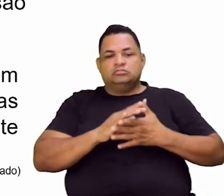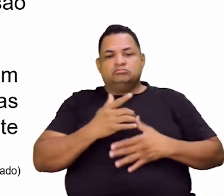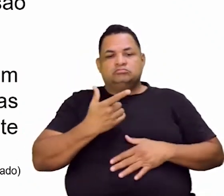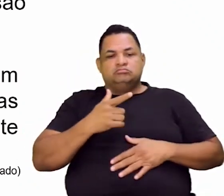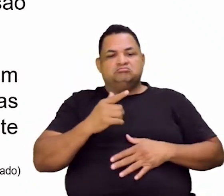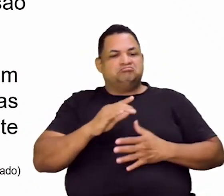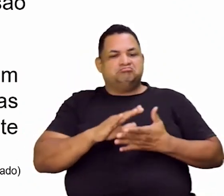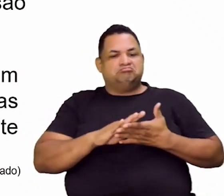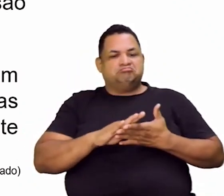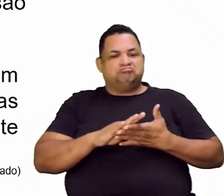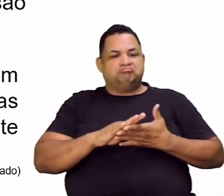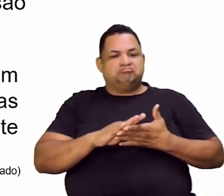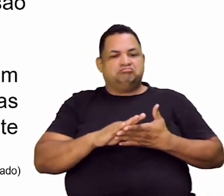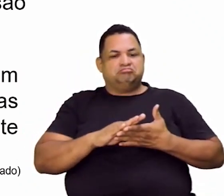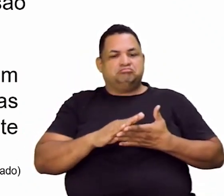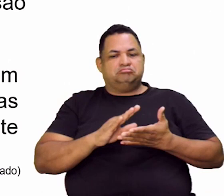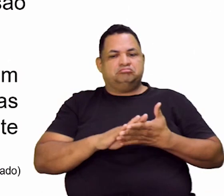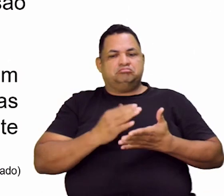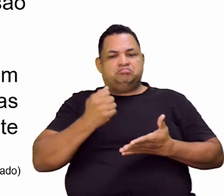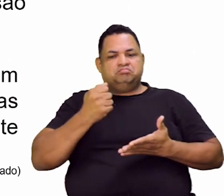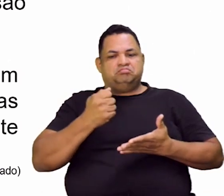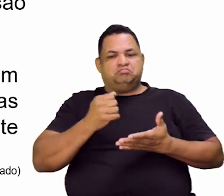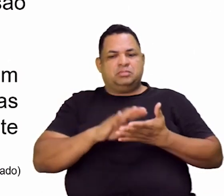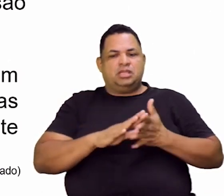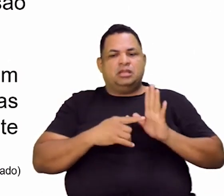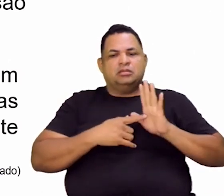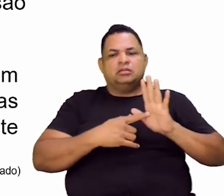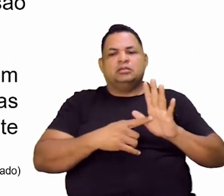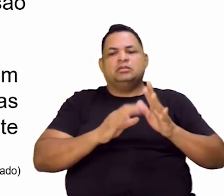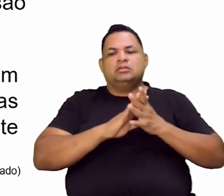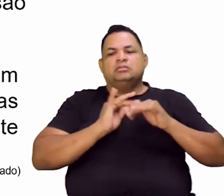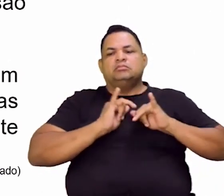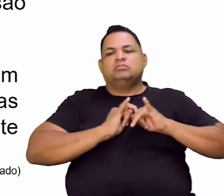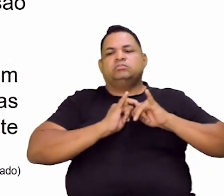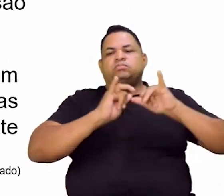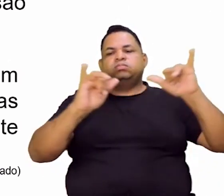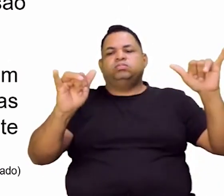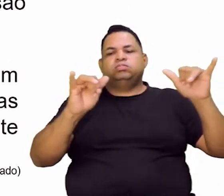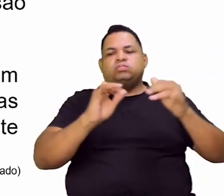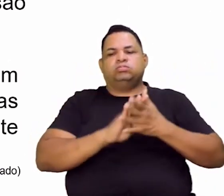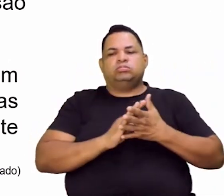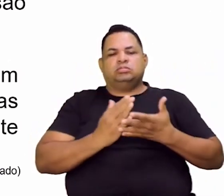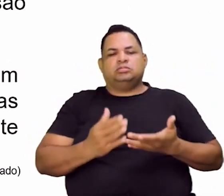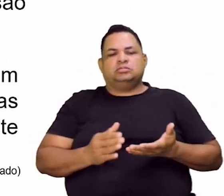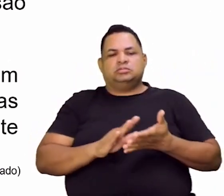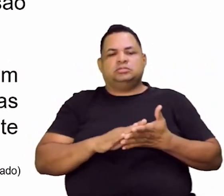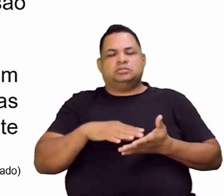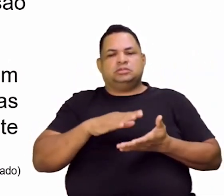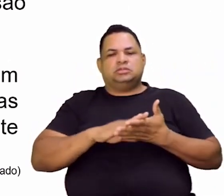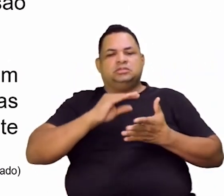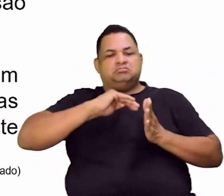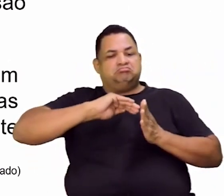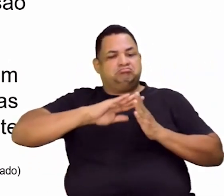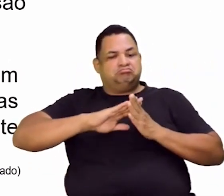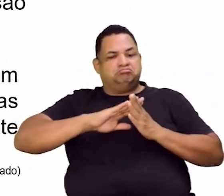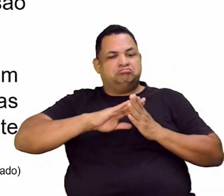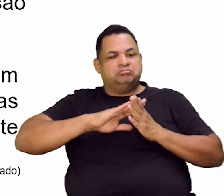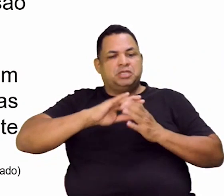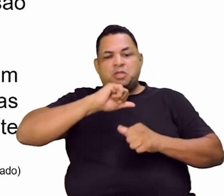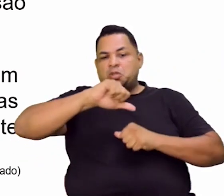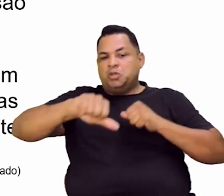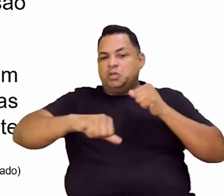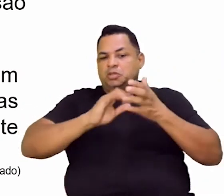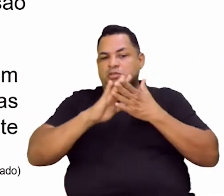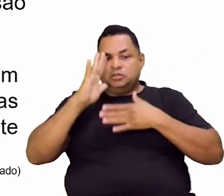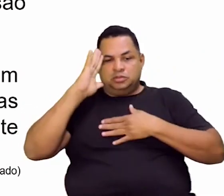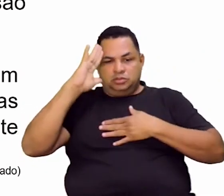disso, né, obrigado a se retratar publicamente e abjurar a sua teoria. Lembra que na aula anterior nós falamos